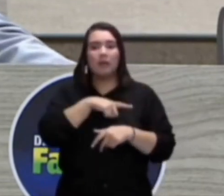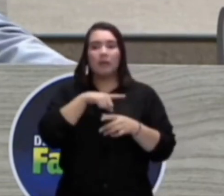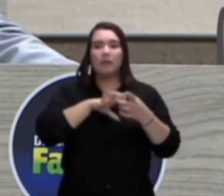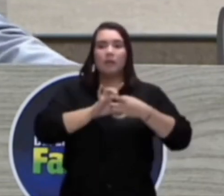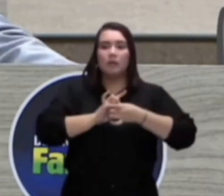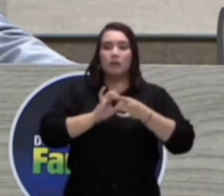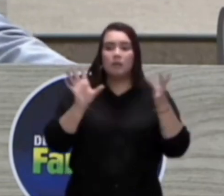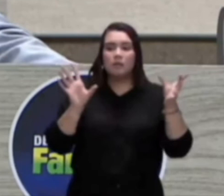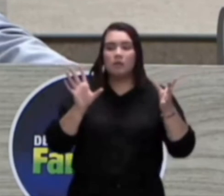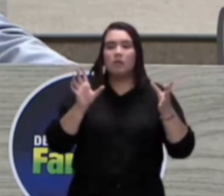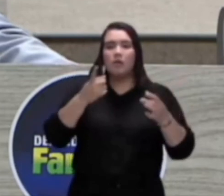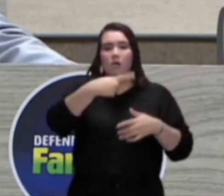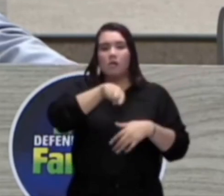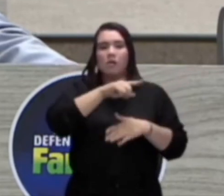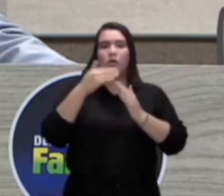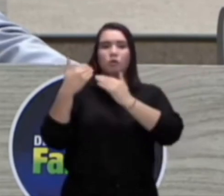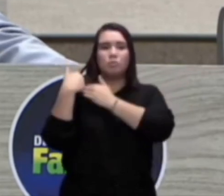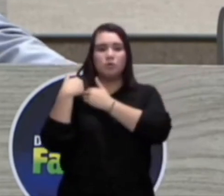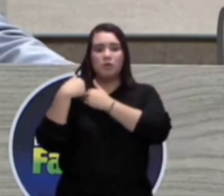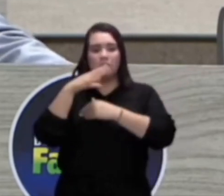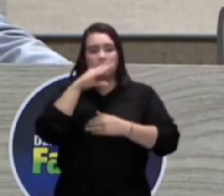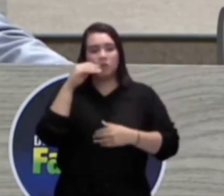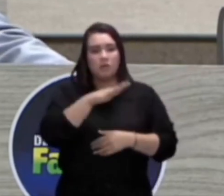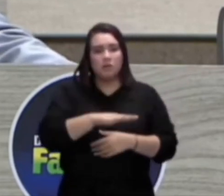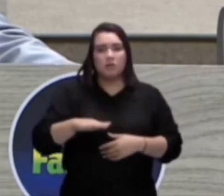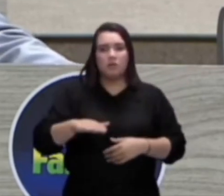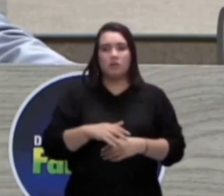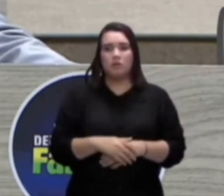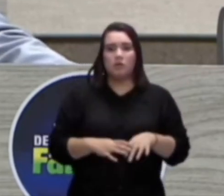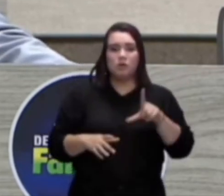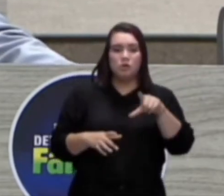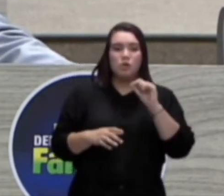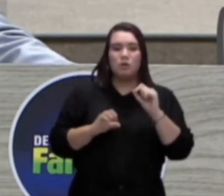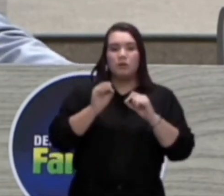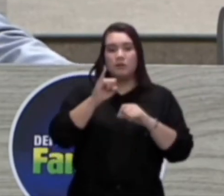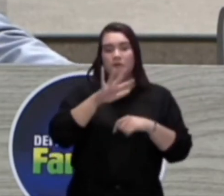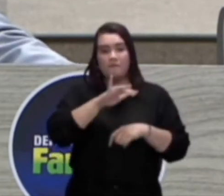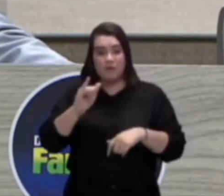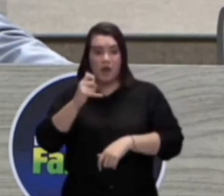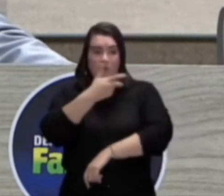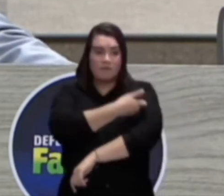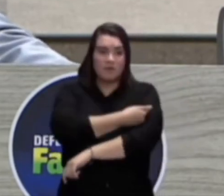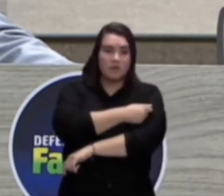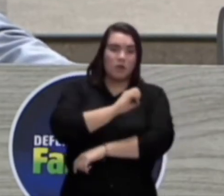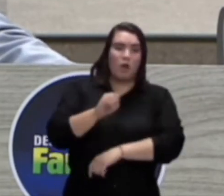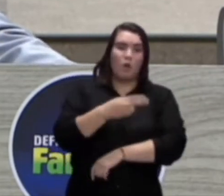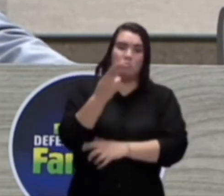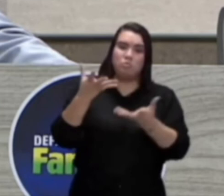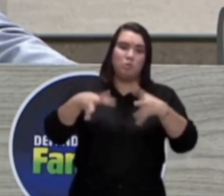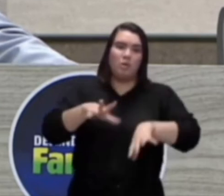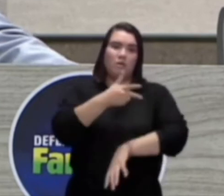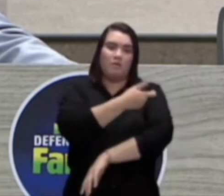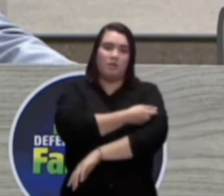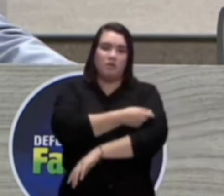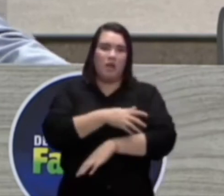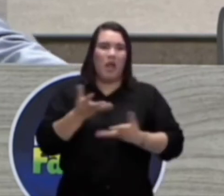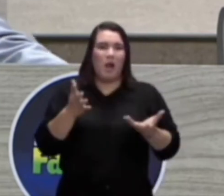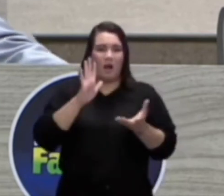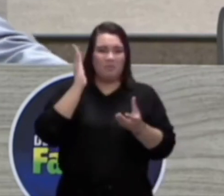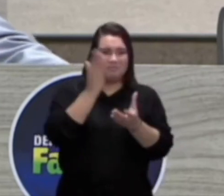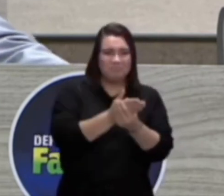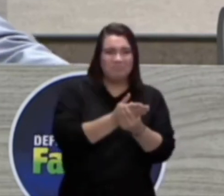liberdade, aos tutores que têm liberdade, entre escolher se vão vacinar os seus filhos ou não. Agora, ser punido por